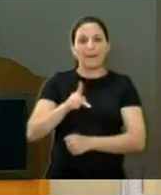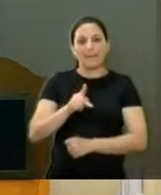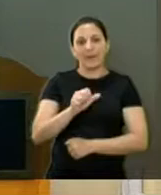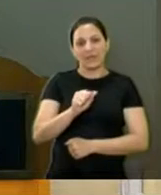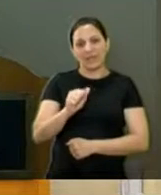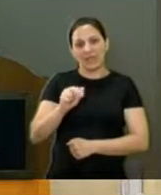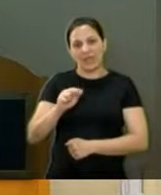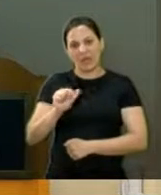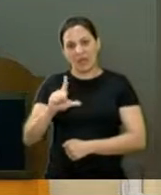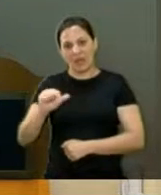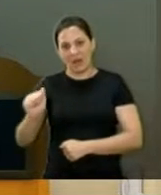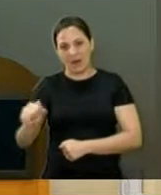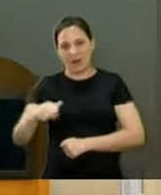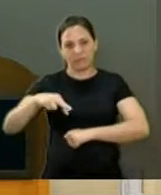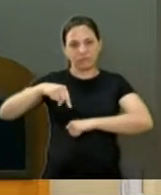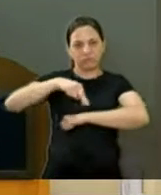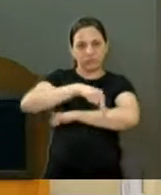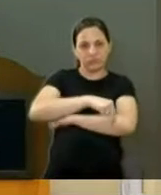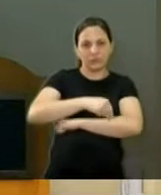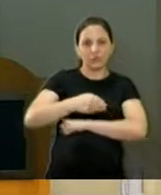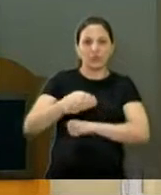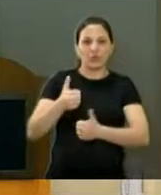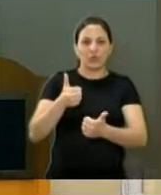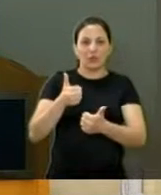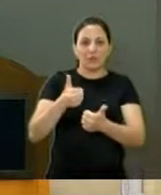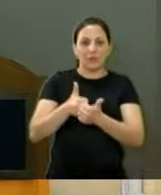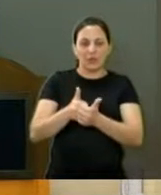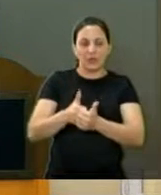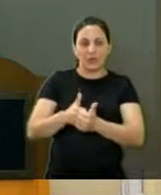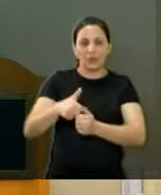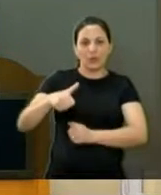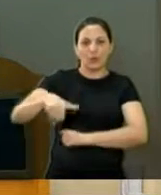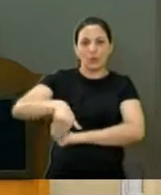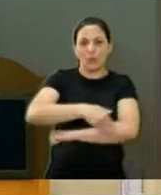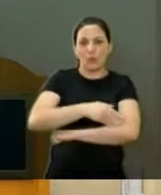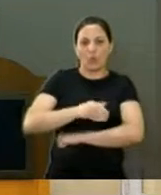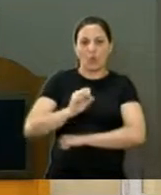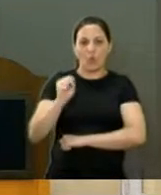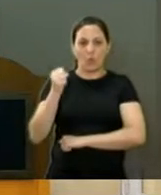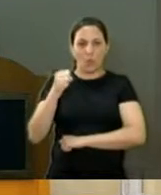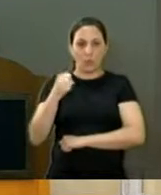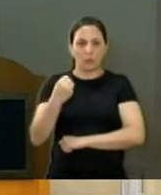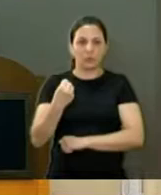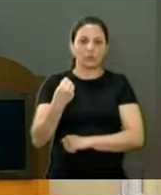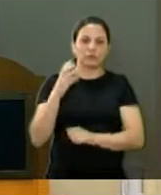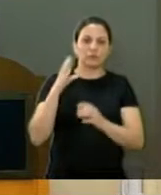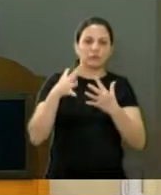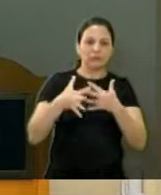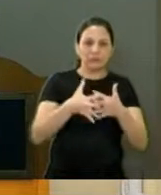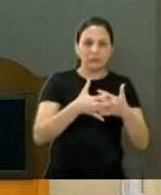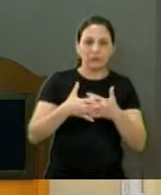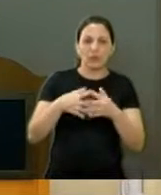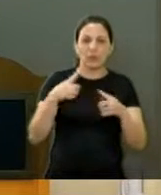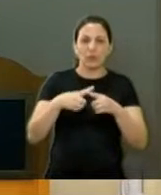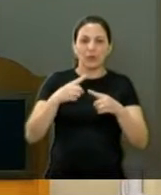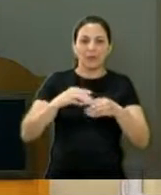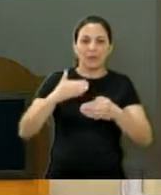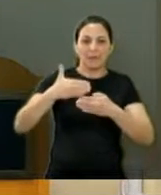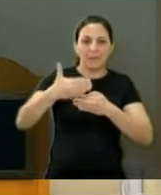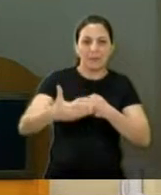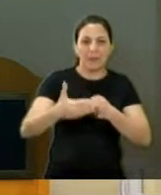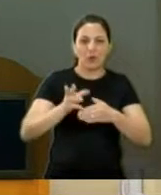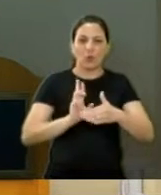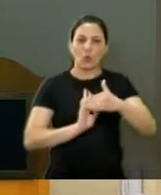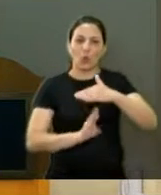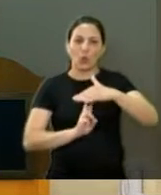última da rua 8 e é complicado porque do outro lado da rodovia a passarela